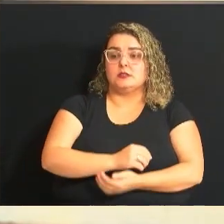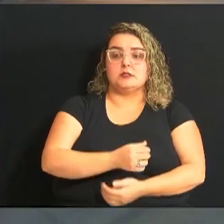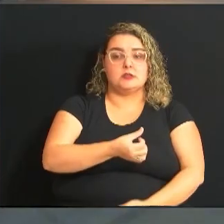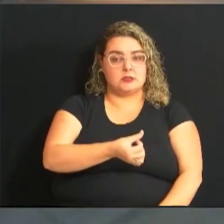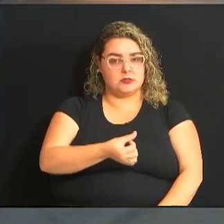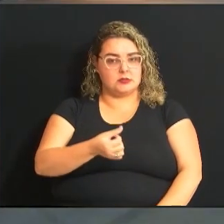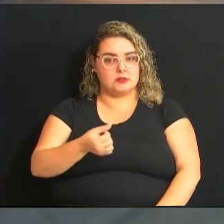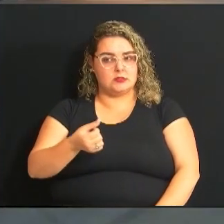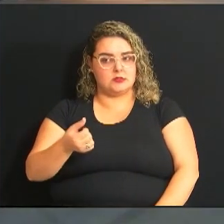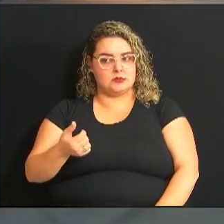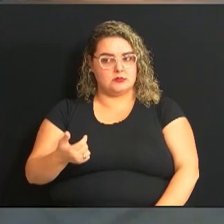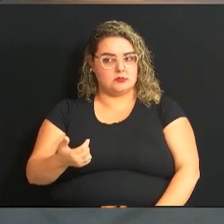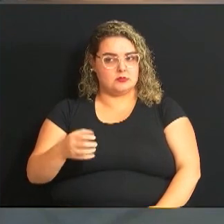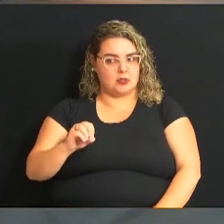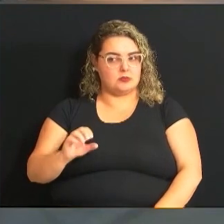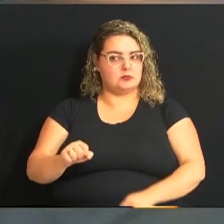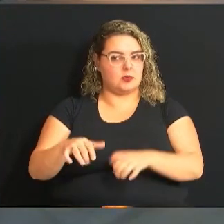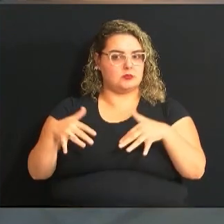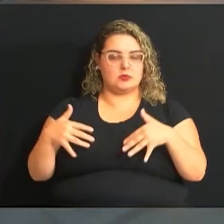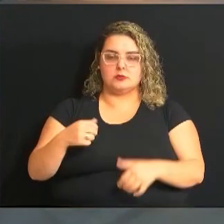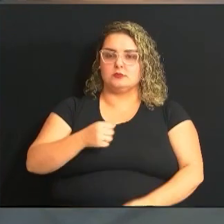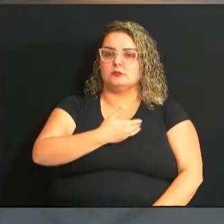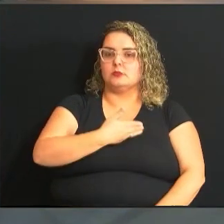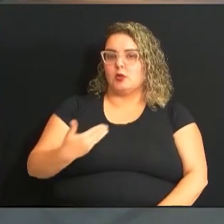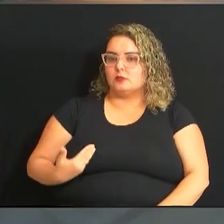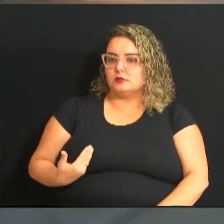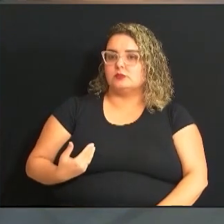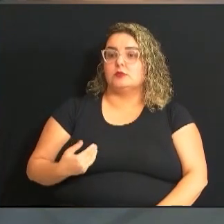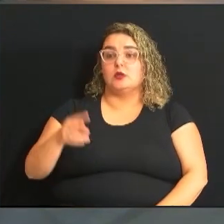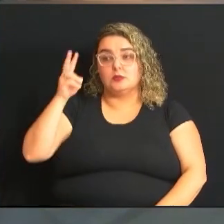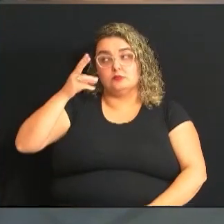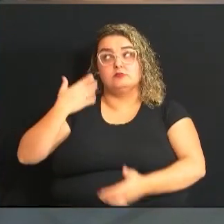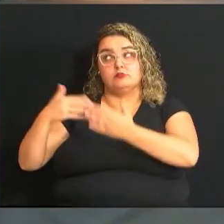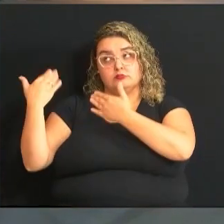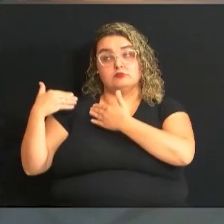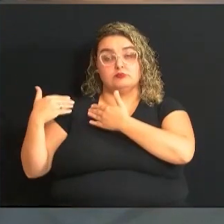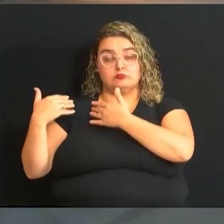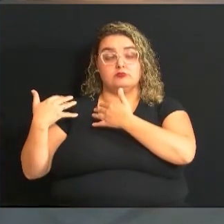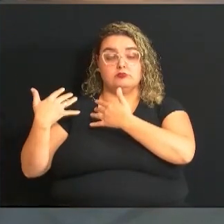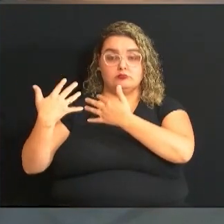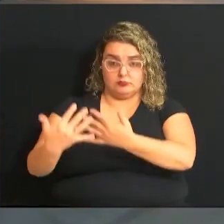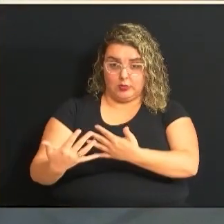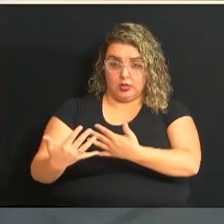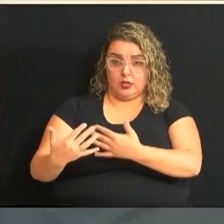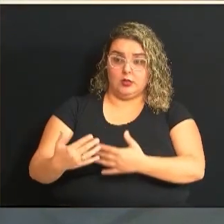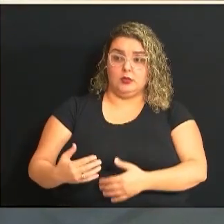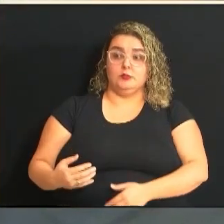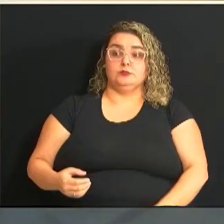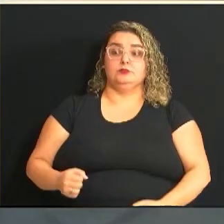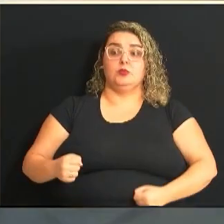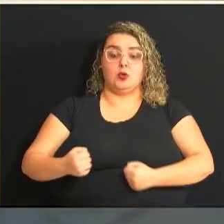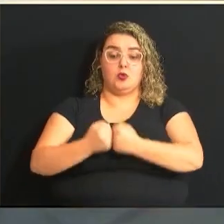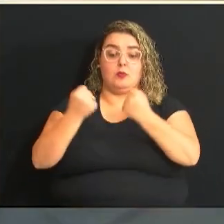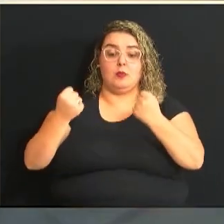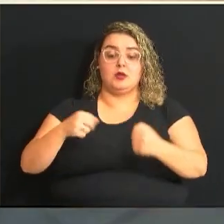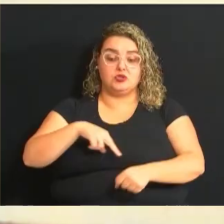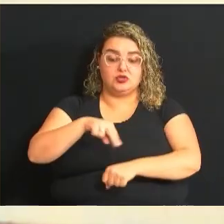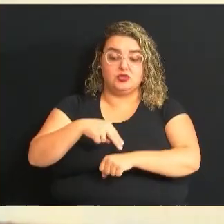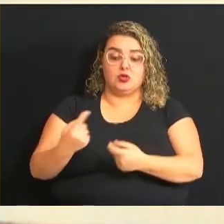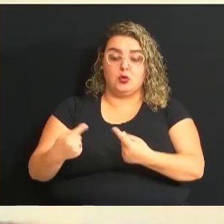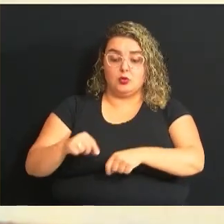62ª audiência pública com o tema Histórico das Organizações Fascistas do Brasil e Combate